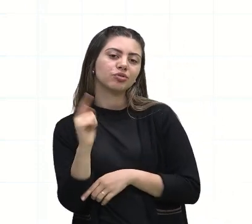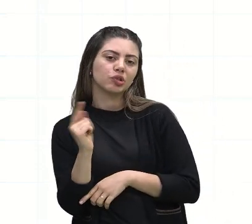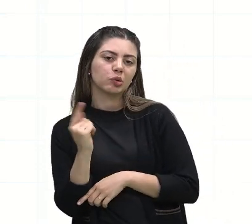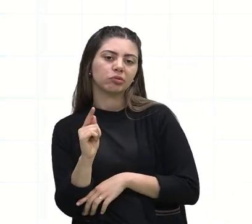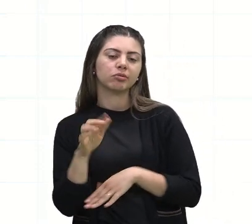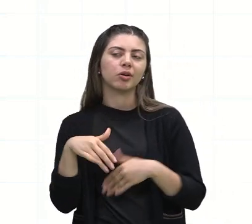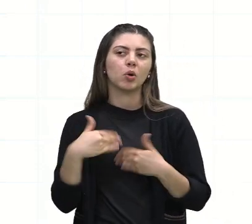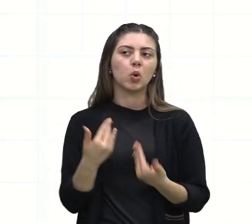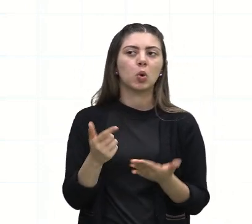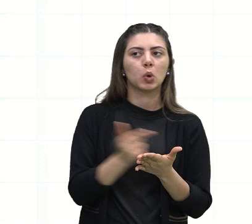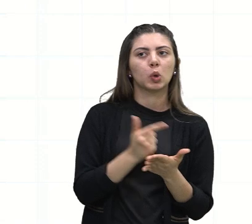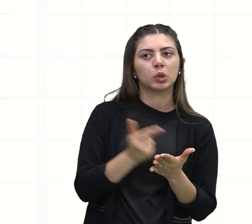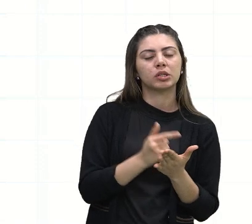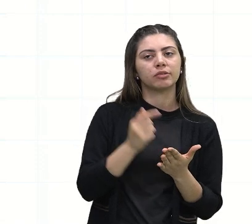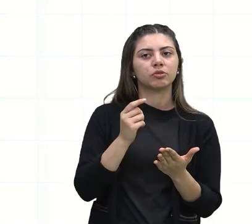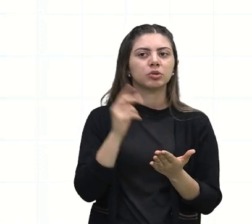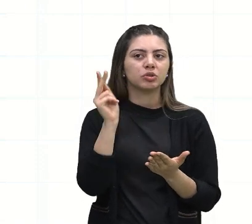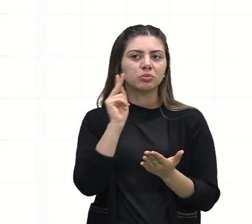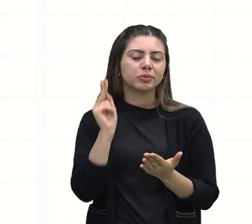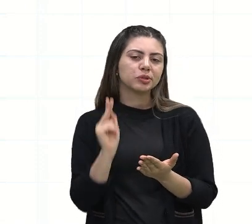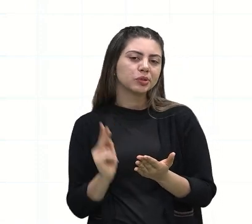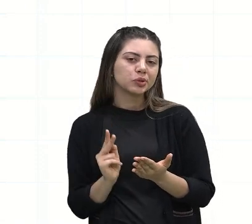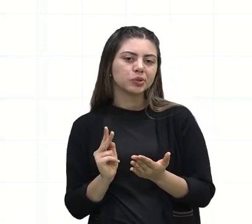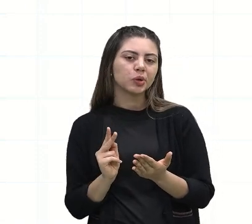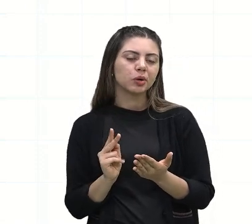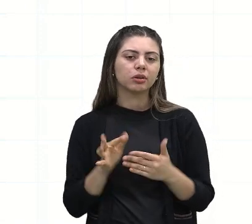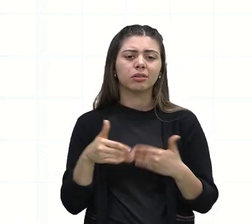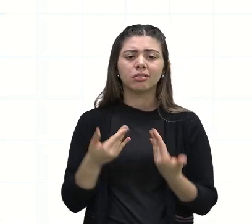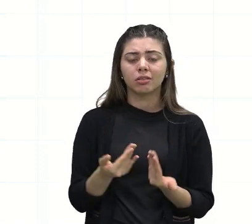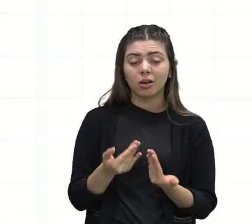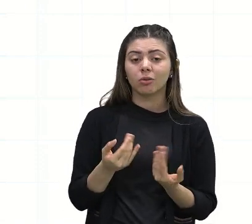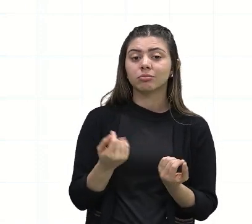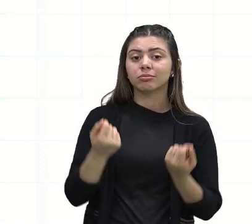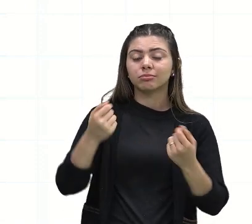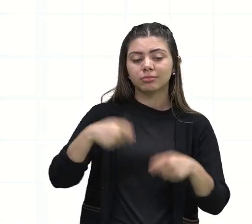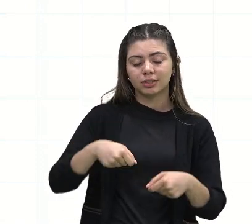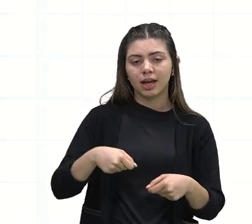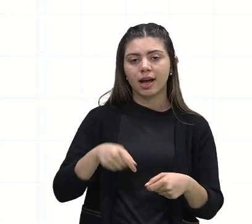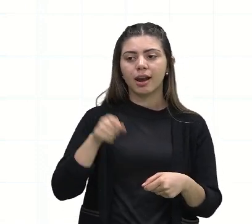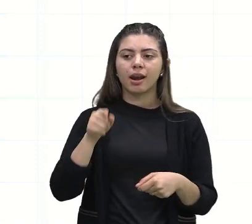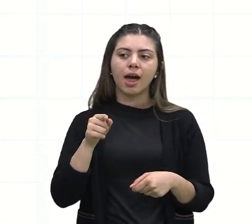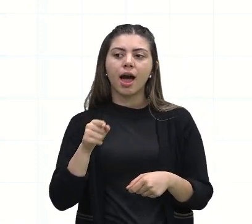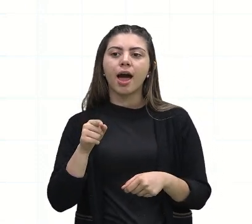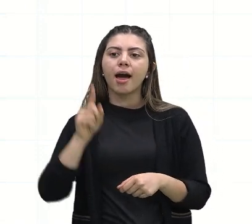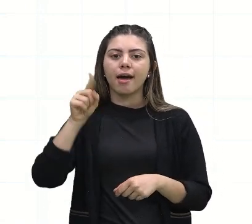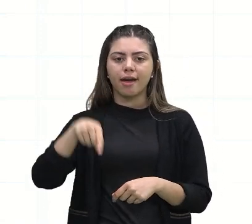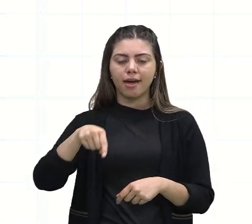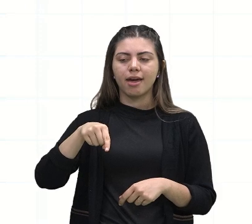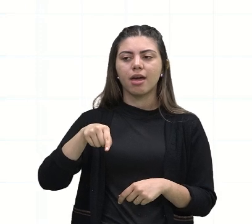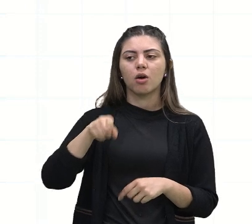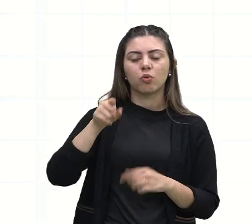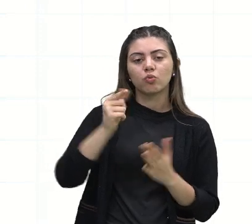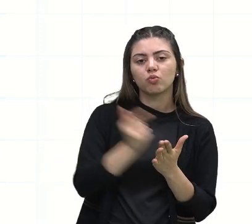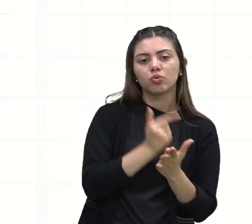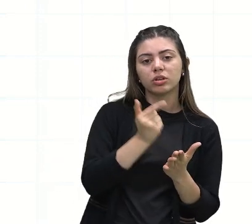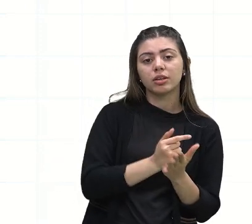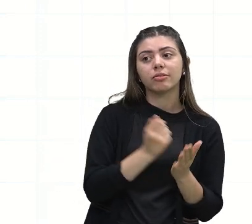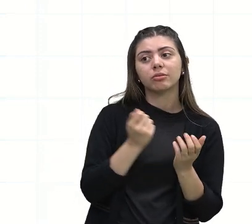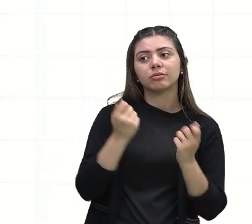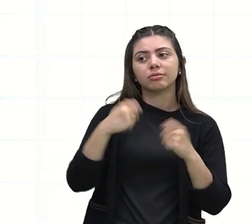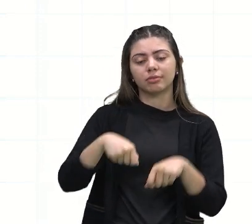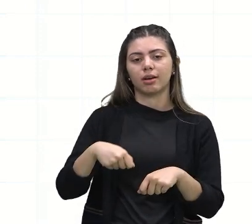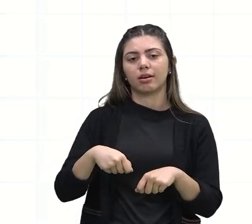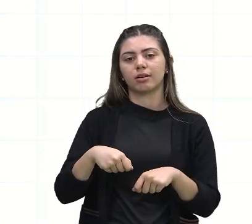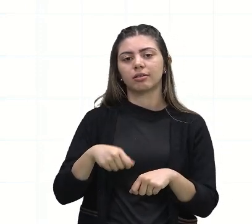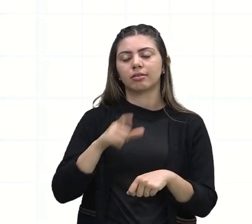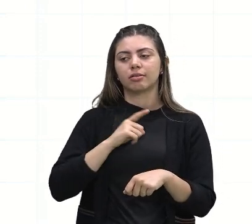o livro de contos. Então, eu posso definir esse livro, vou estar definindo qual é esse livro,